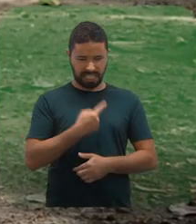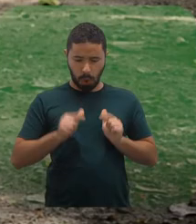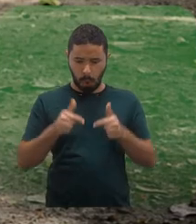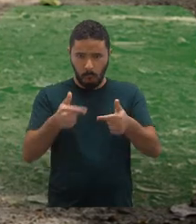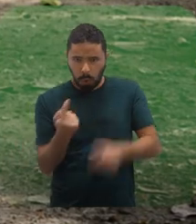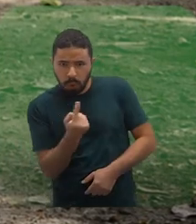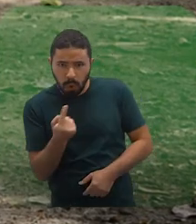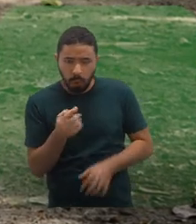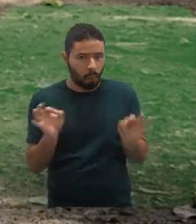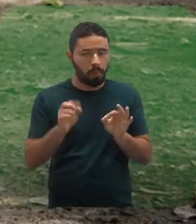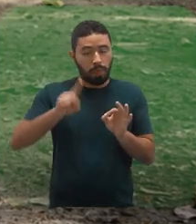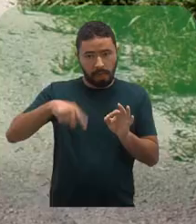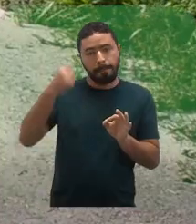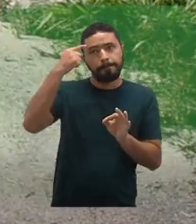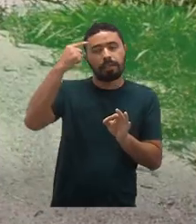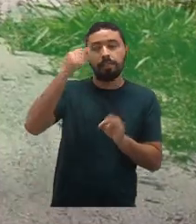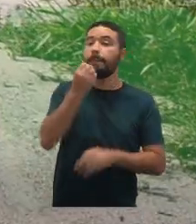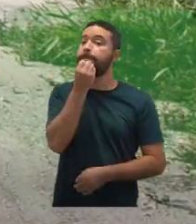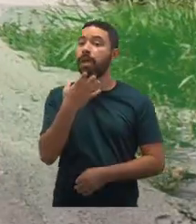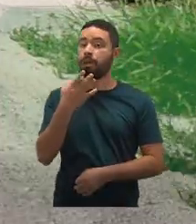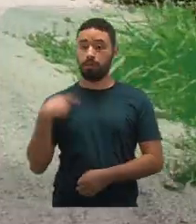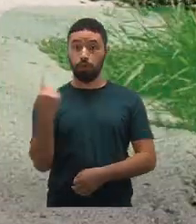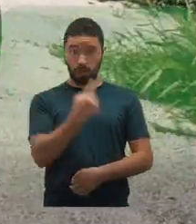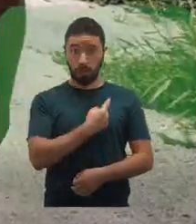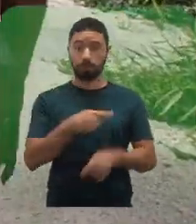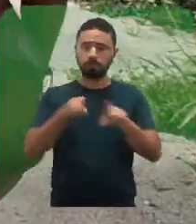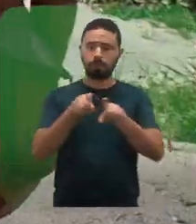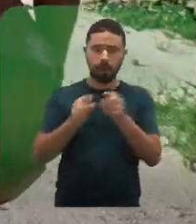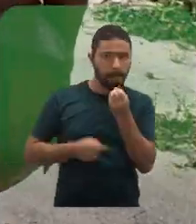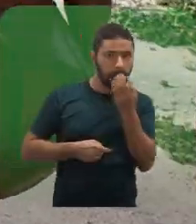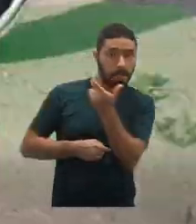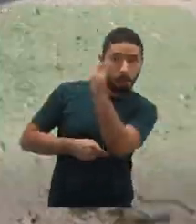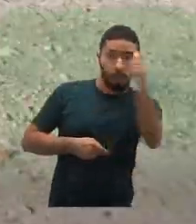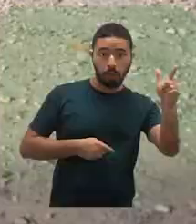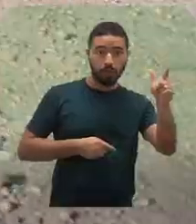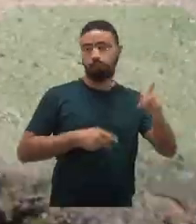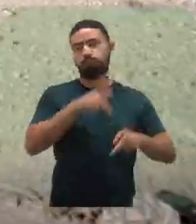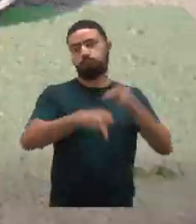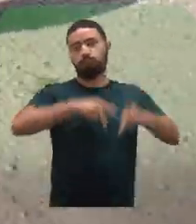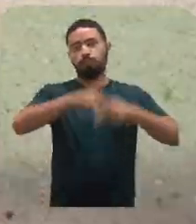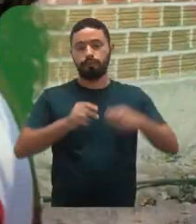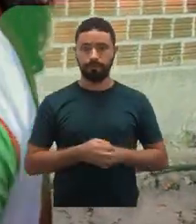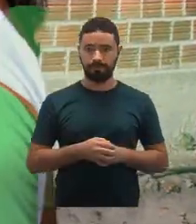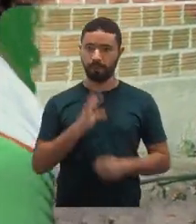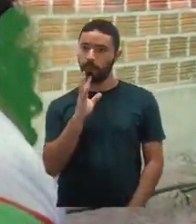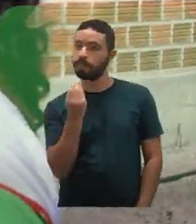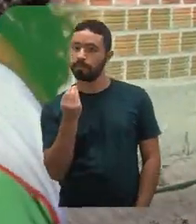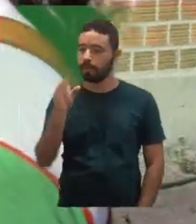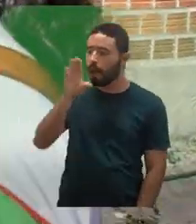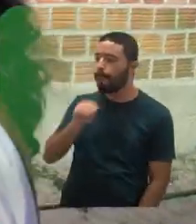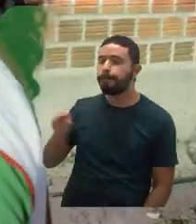nosso, no bem-estar do outro. O conhecimento era passado na oralidade, né? Era onde os nossos toípes, nossos